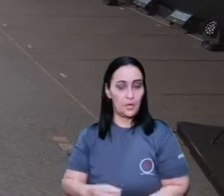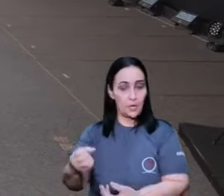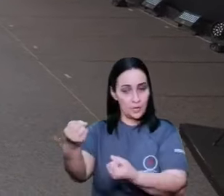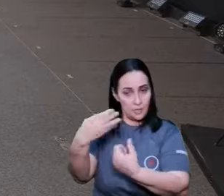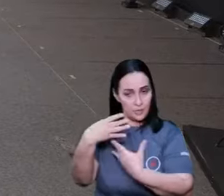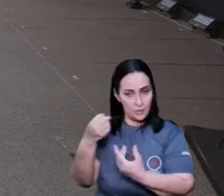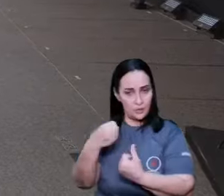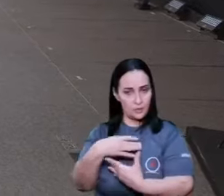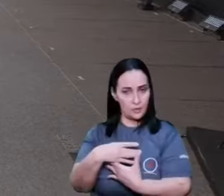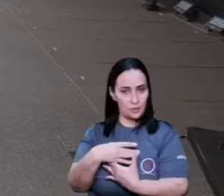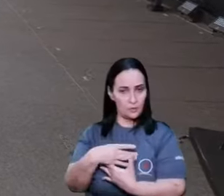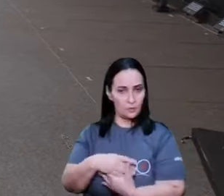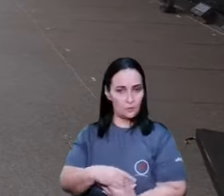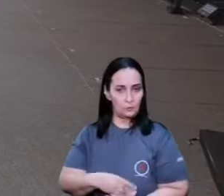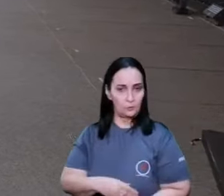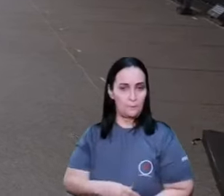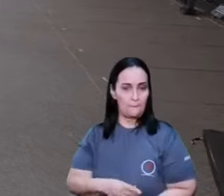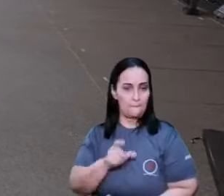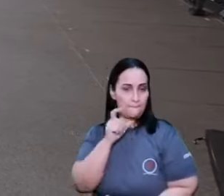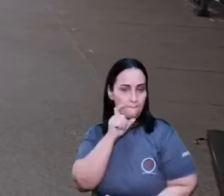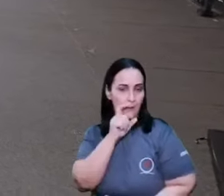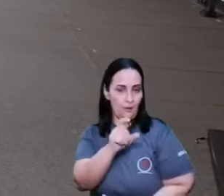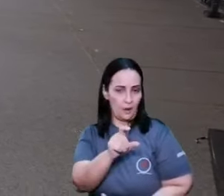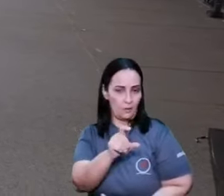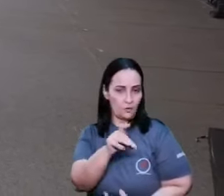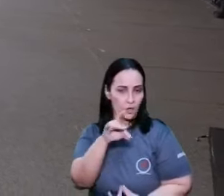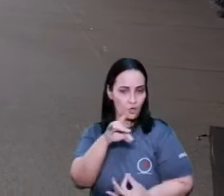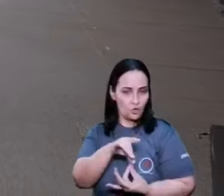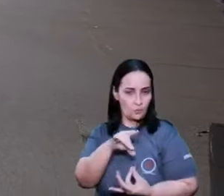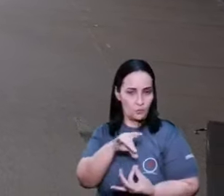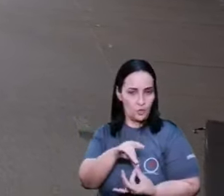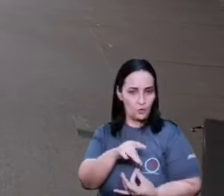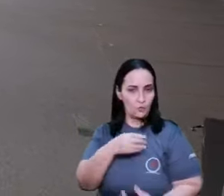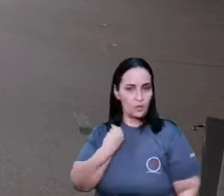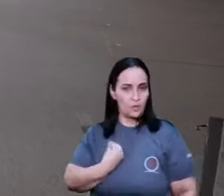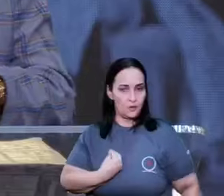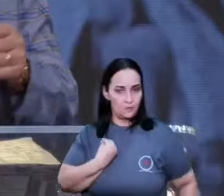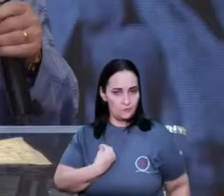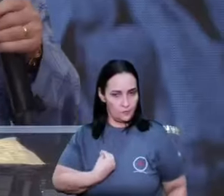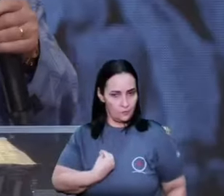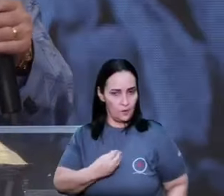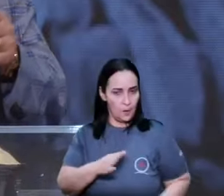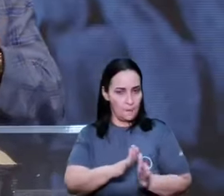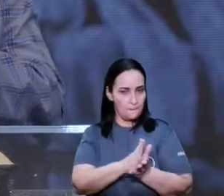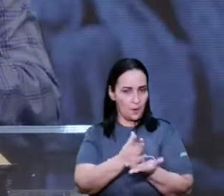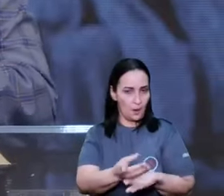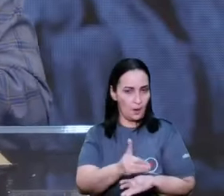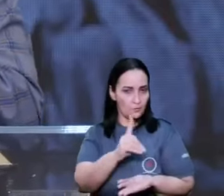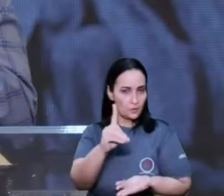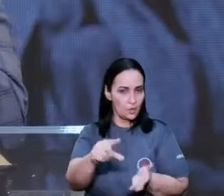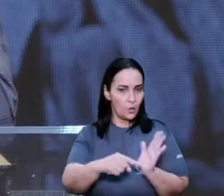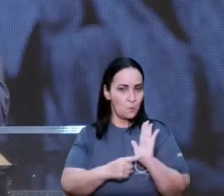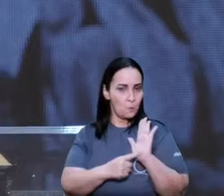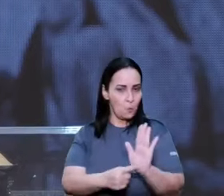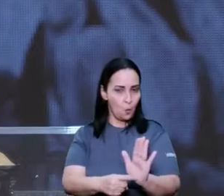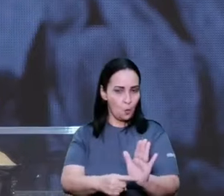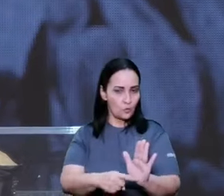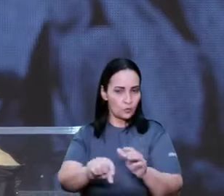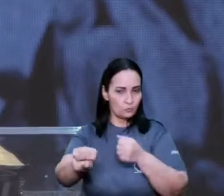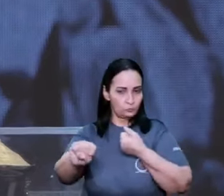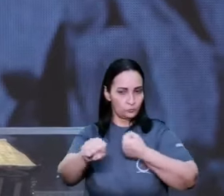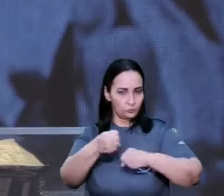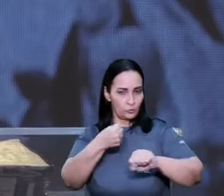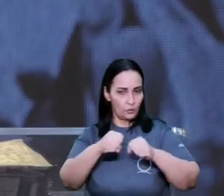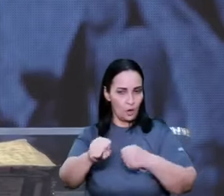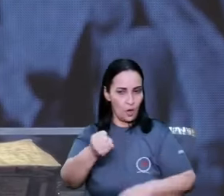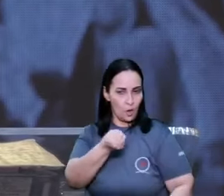dele é espírito e vida não é isso que a Bíblia diz a bíblia não diz no Salmo